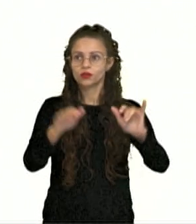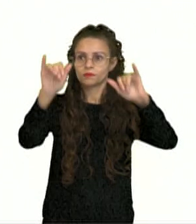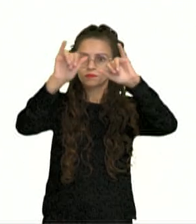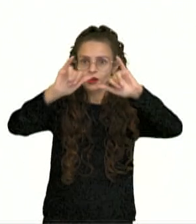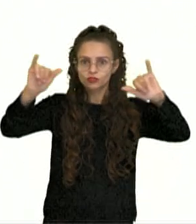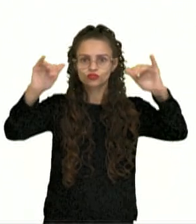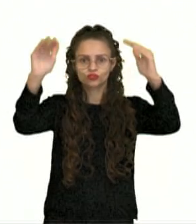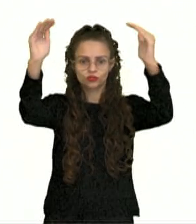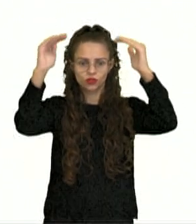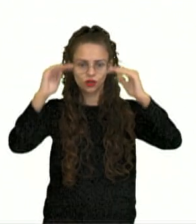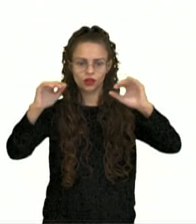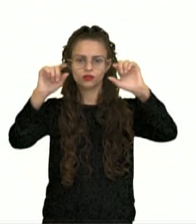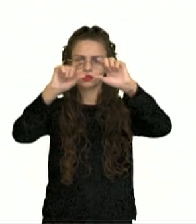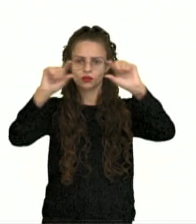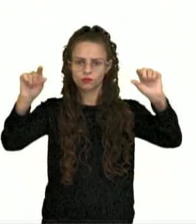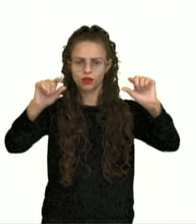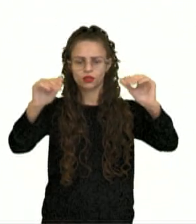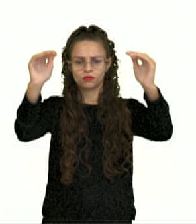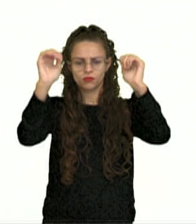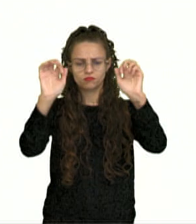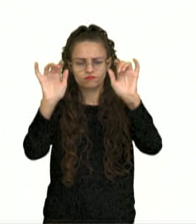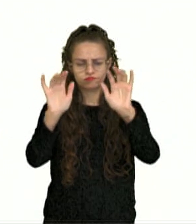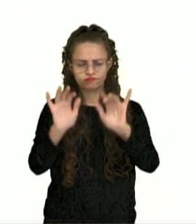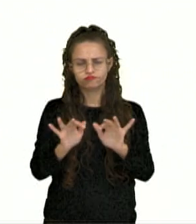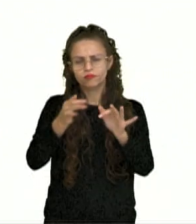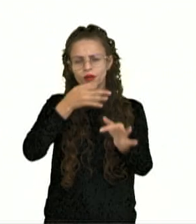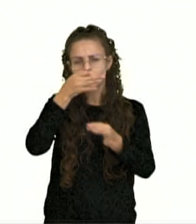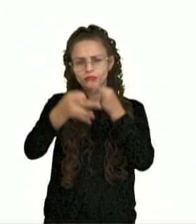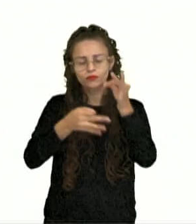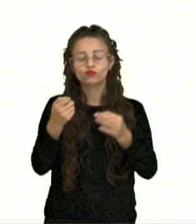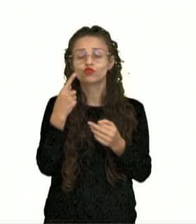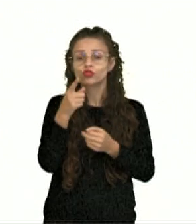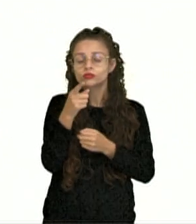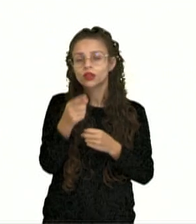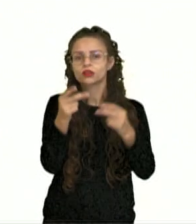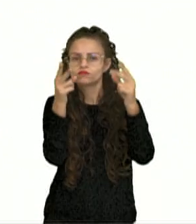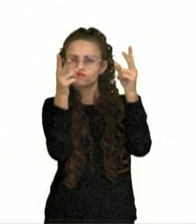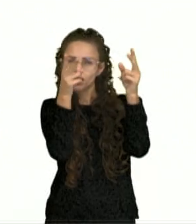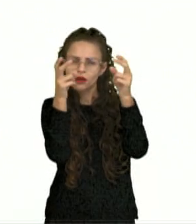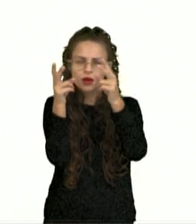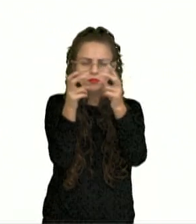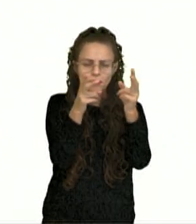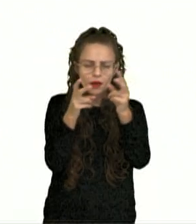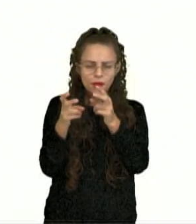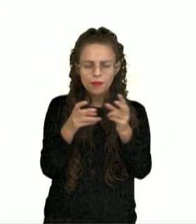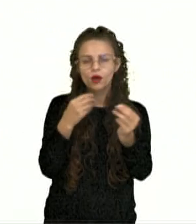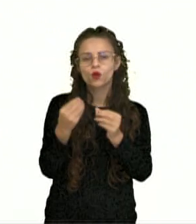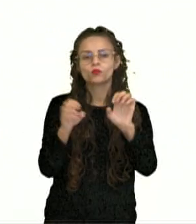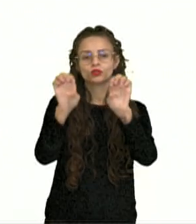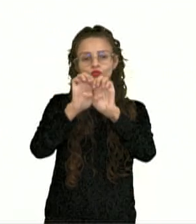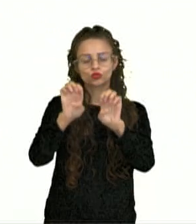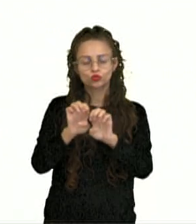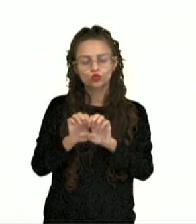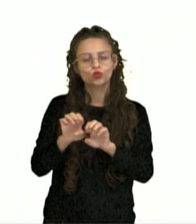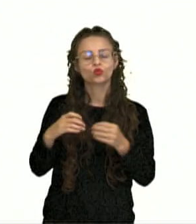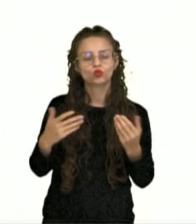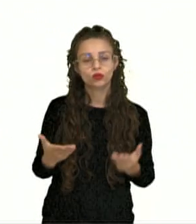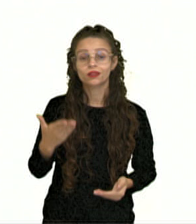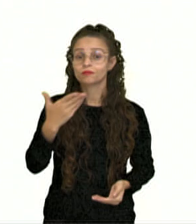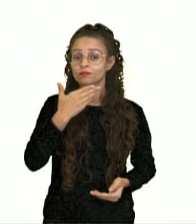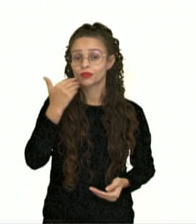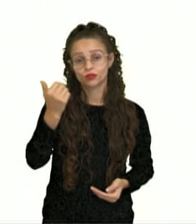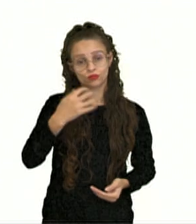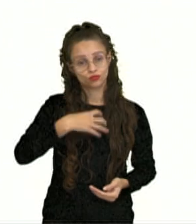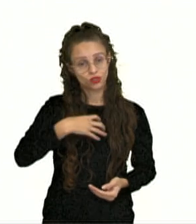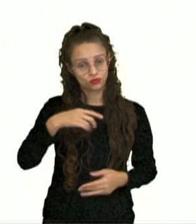a linha fina, os argumentos, daí você vai pegando a estrutura, vai vendo como se processa a argumentação. E a melhor maneira